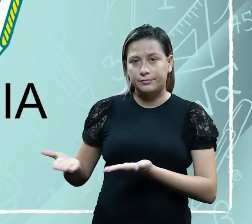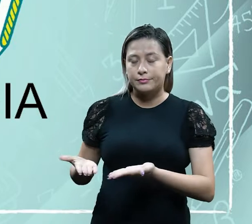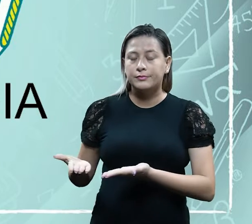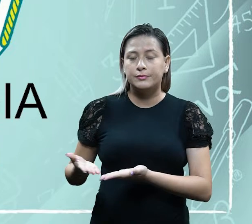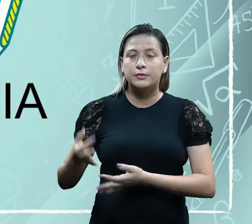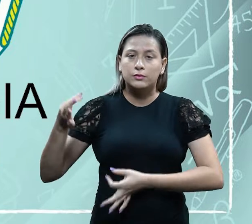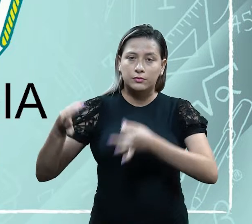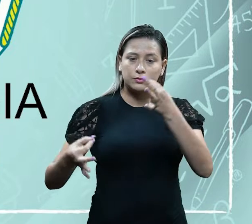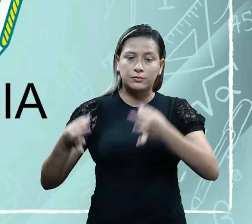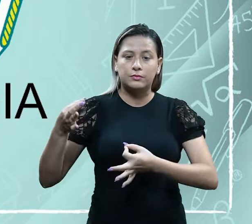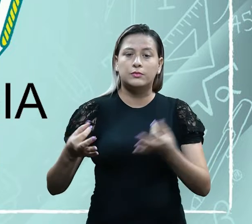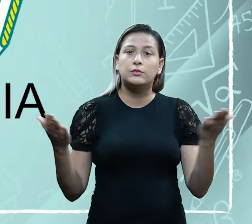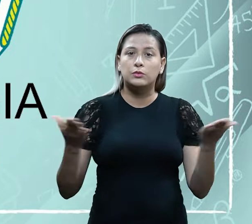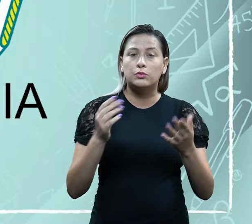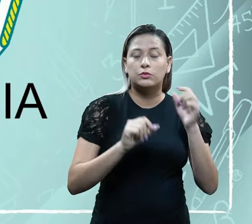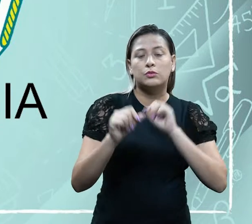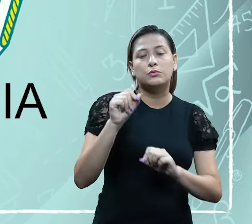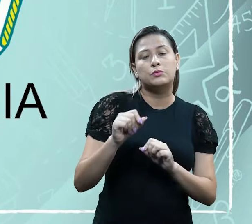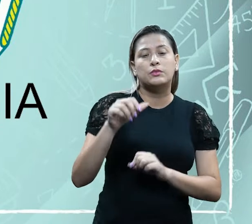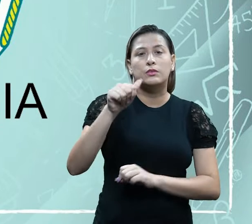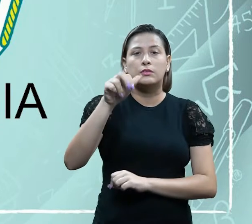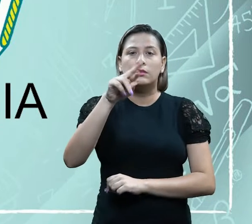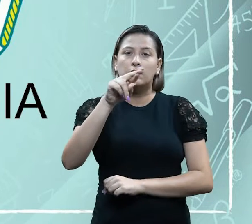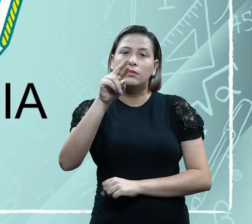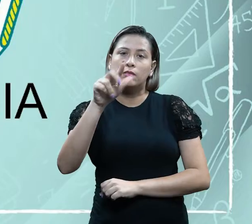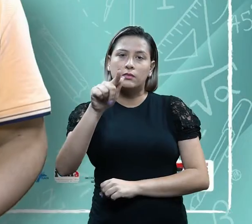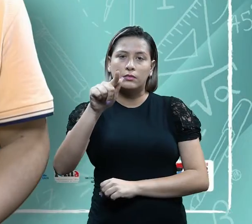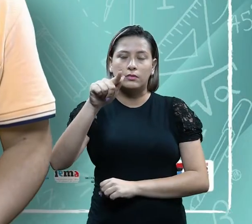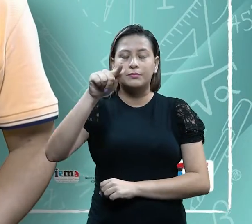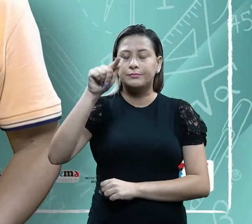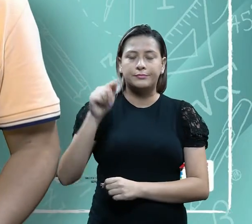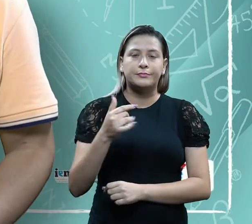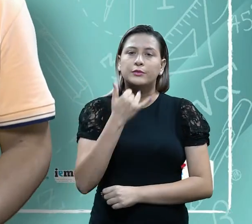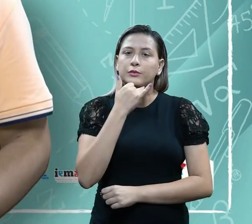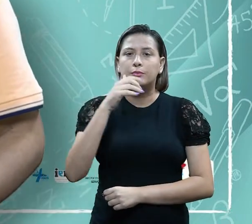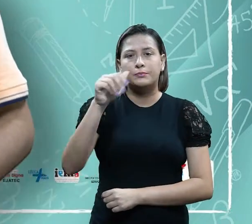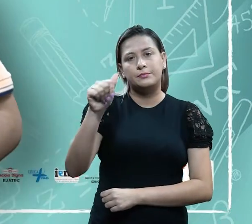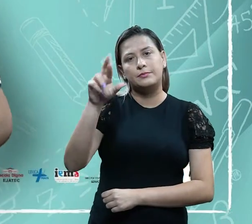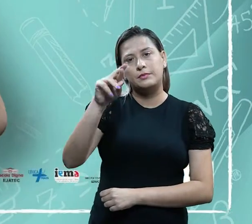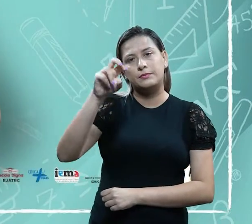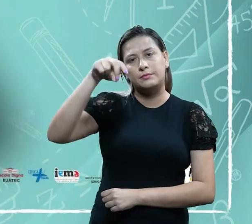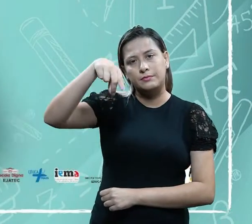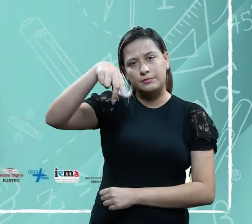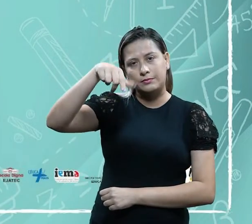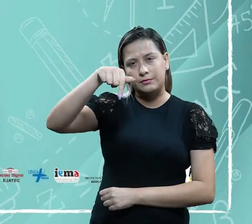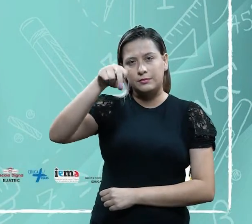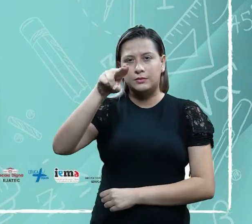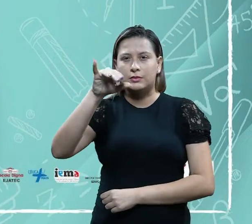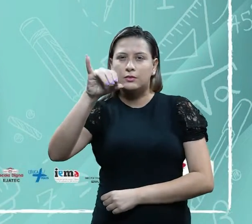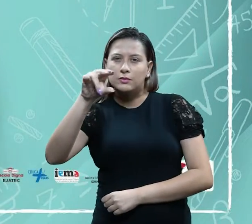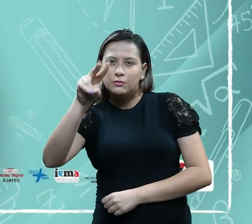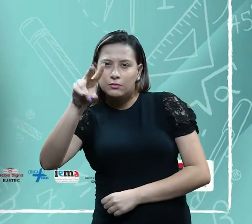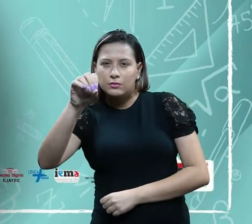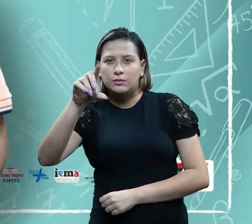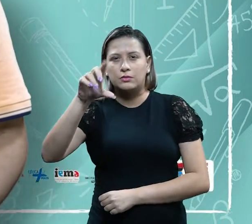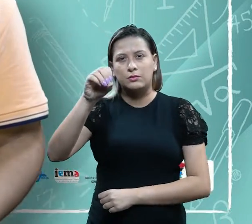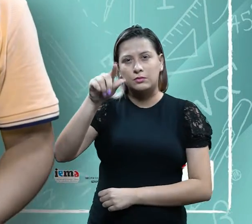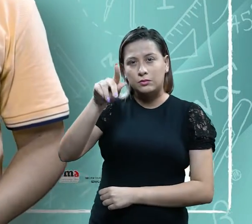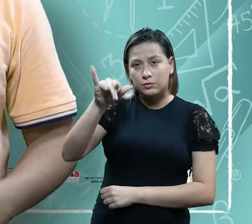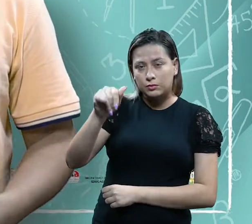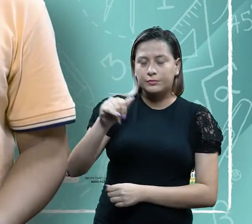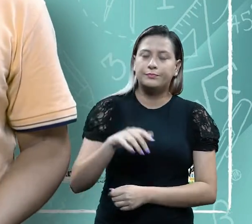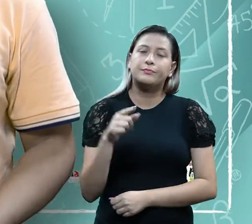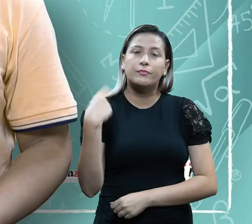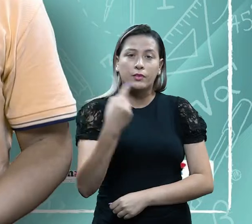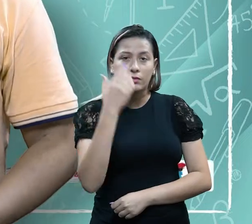de hoje, da nossa aula, vai ser Arquivologia. Bom, nós sabemos que toda e qualquer instituição, seja ela